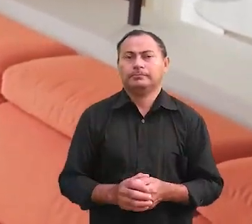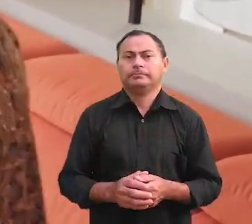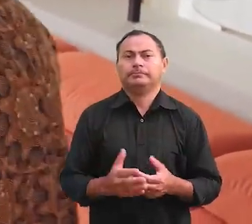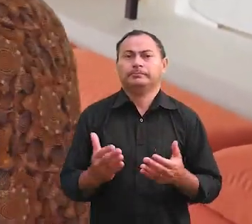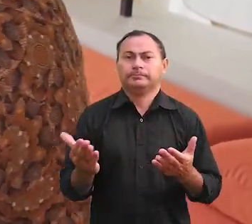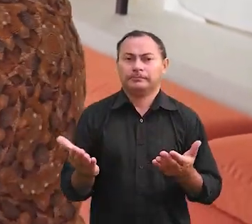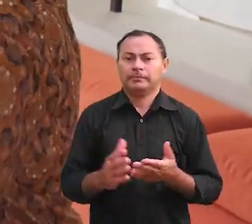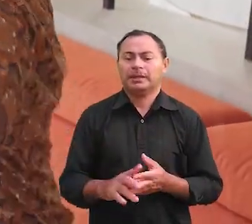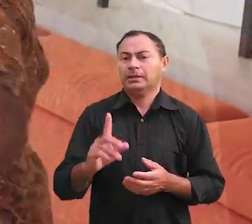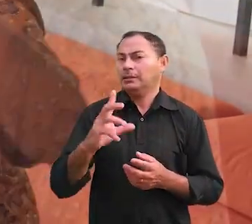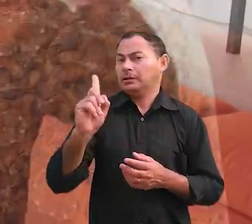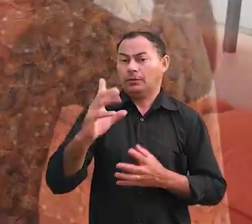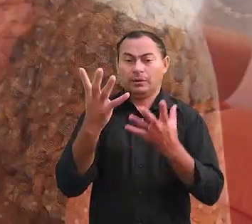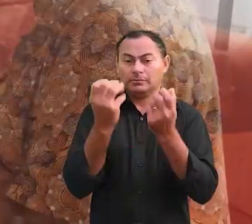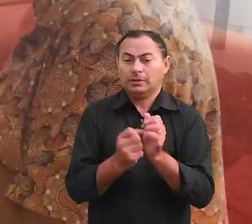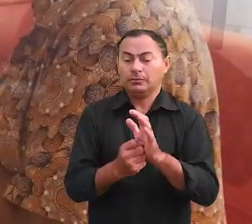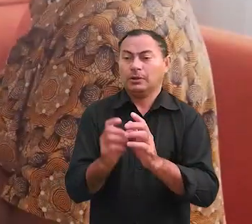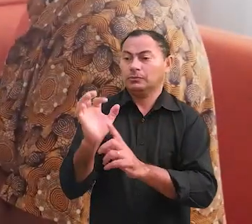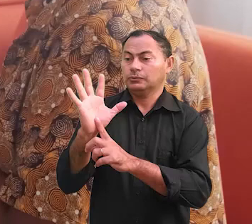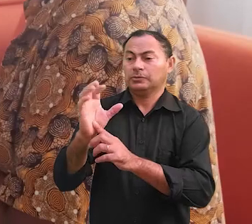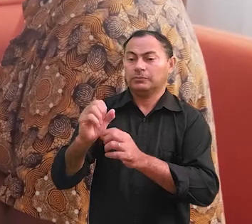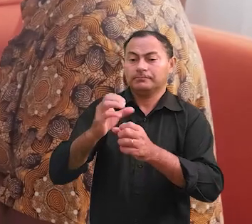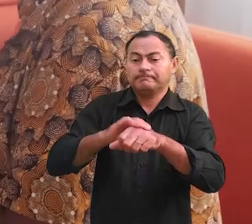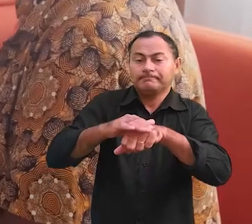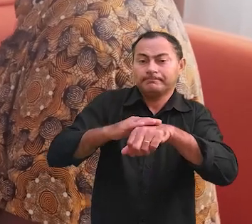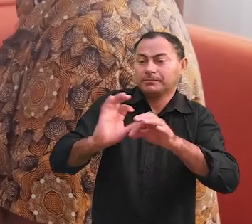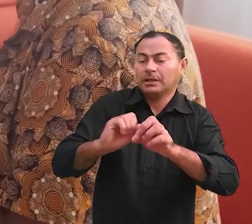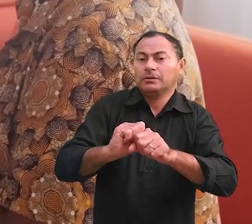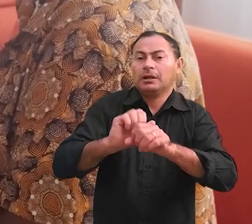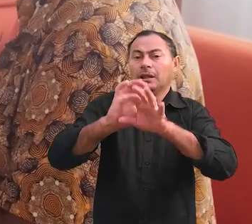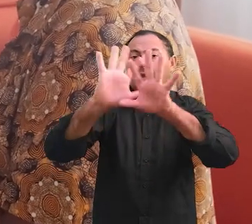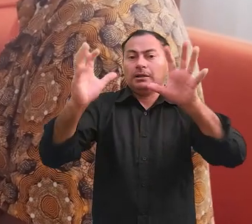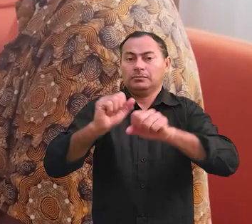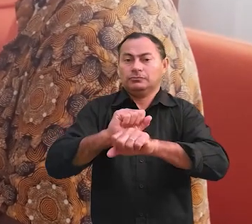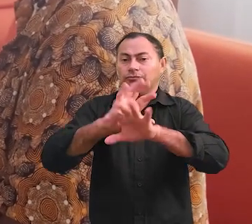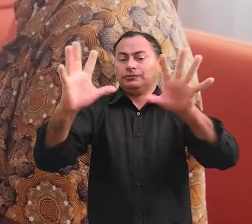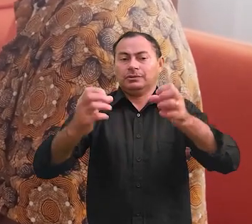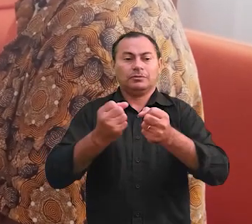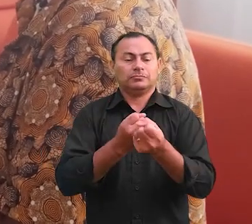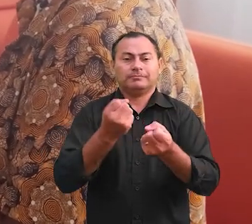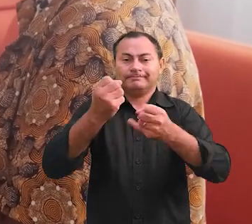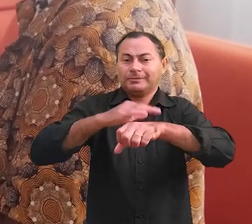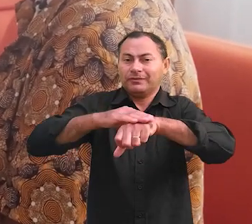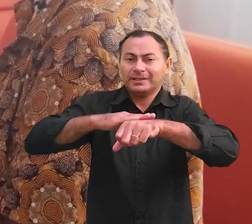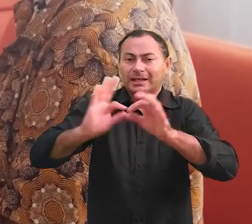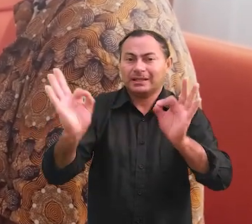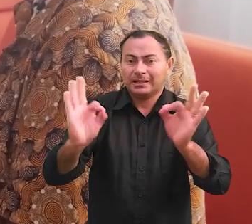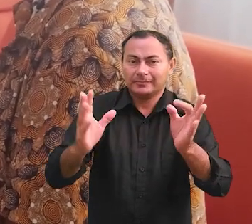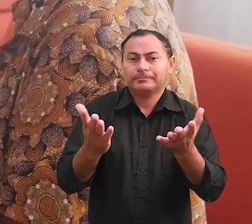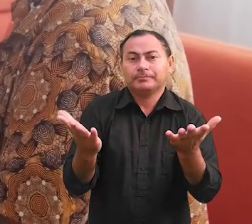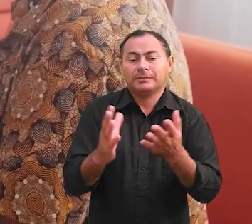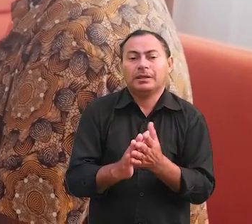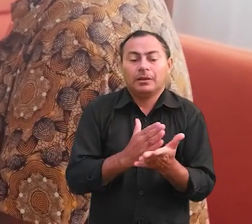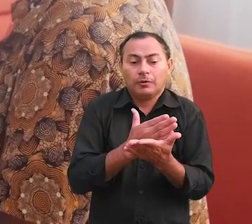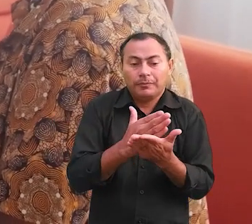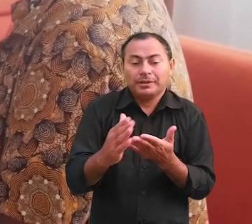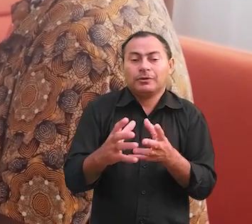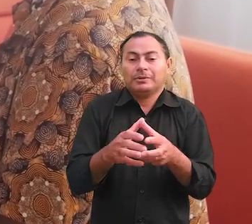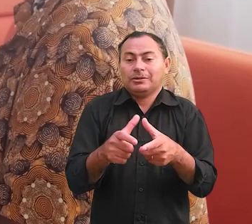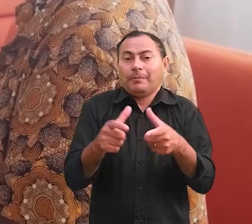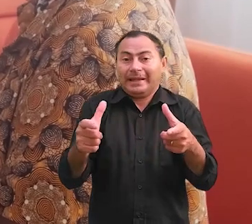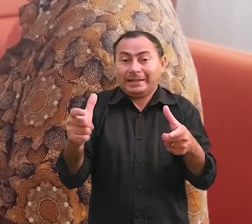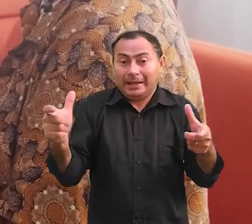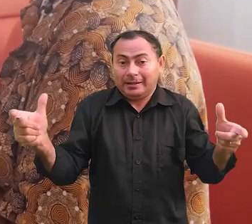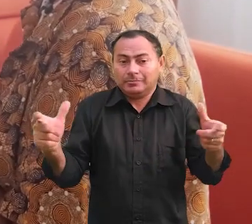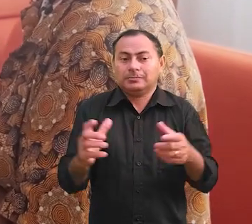o outro eles vão acender uma luz não clarearam não esclareceram EA coisa